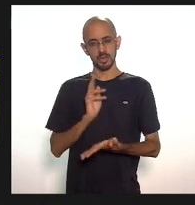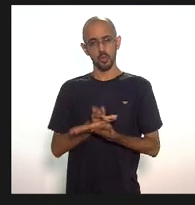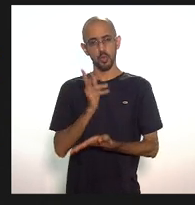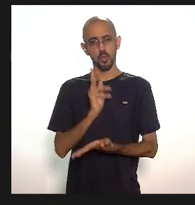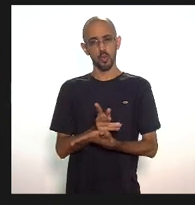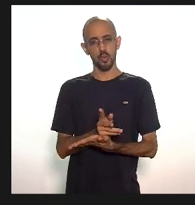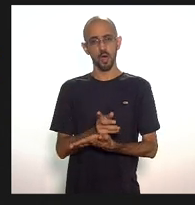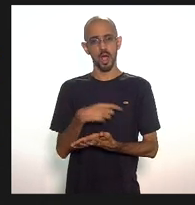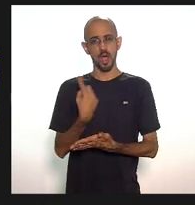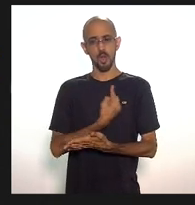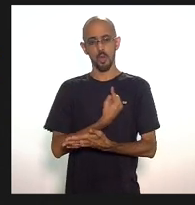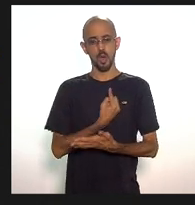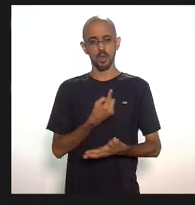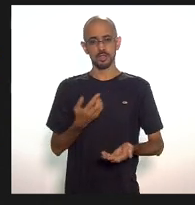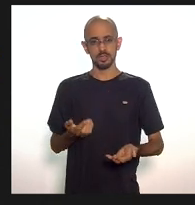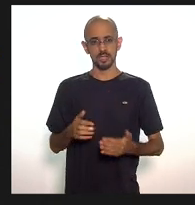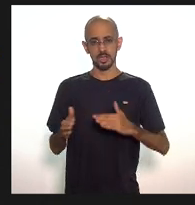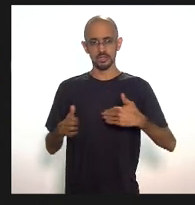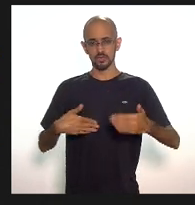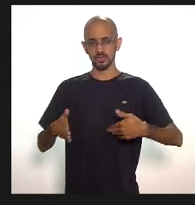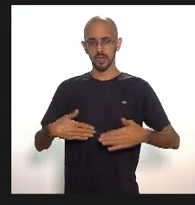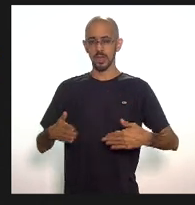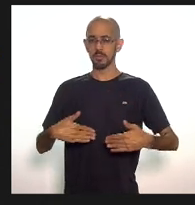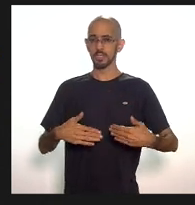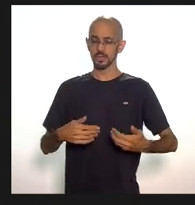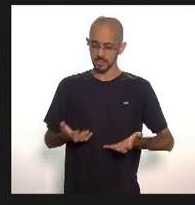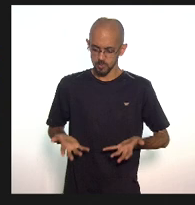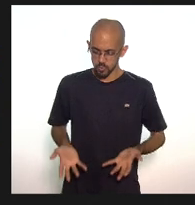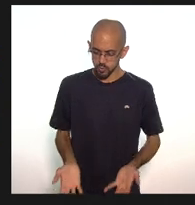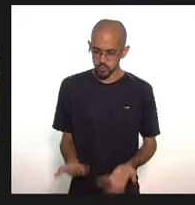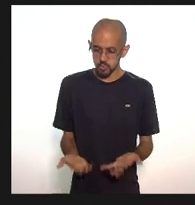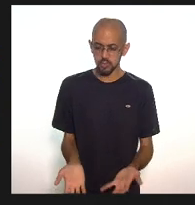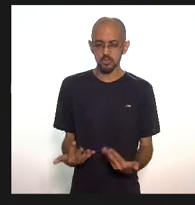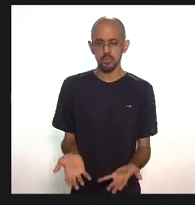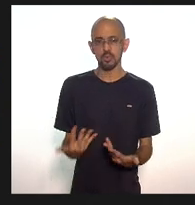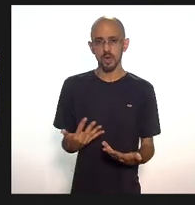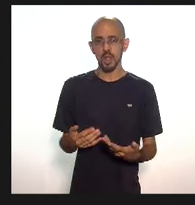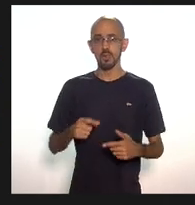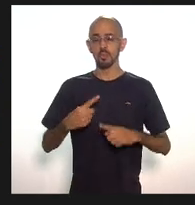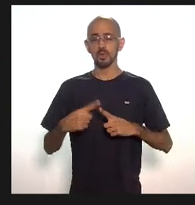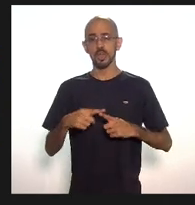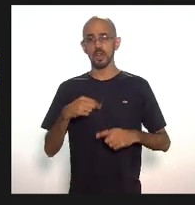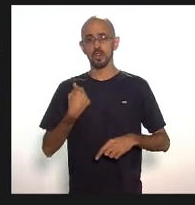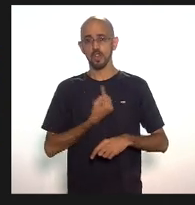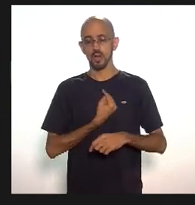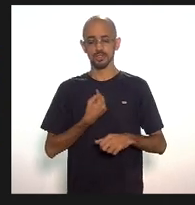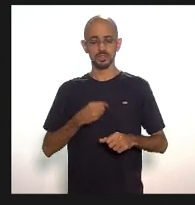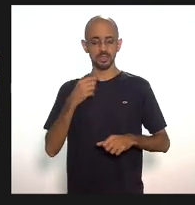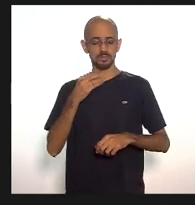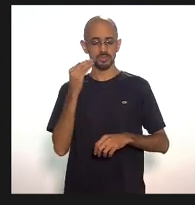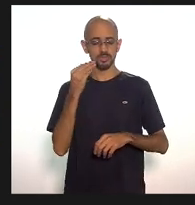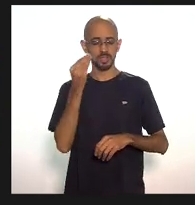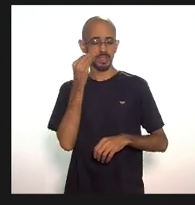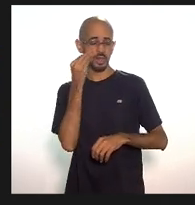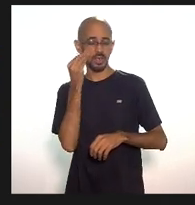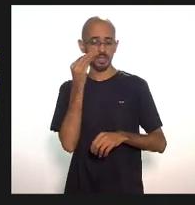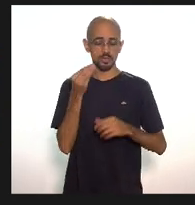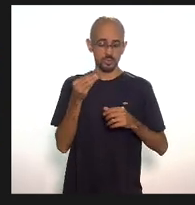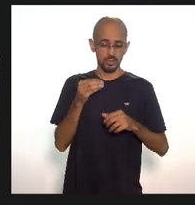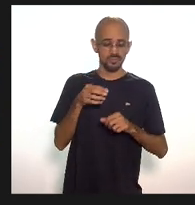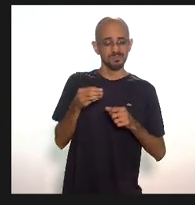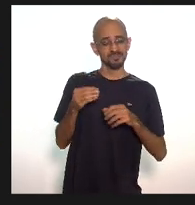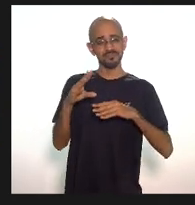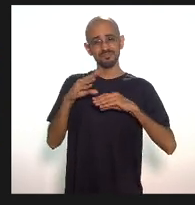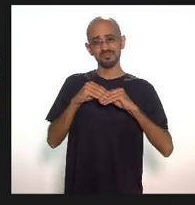e incentivá-la. E a gente está buscando essa composição da melhor forma possível.